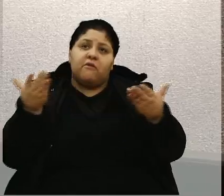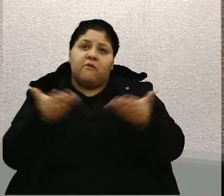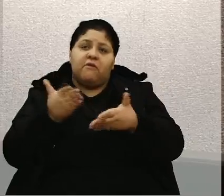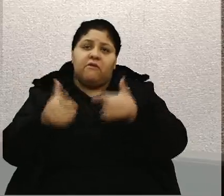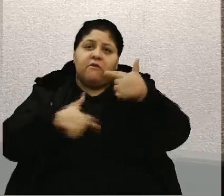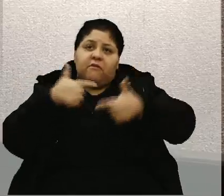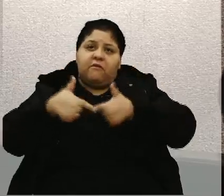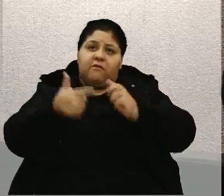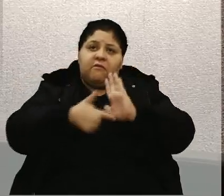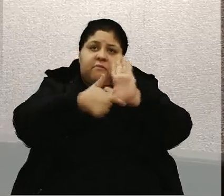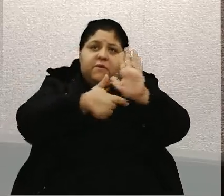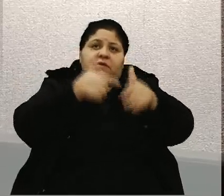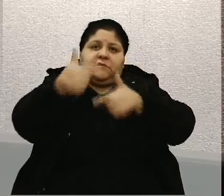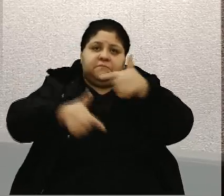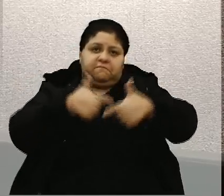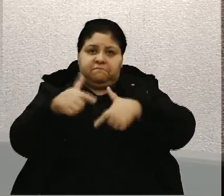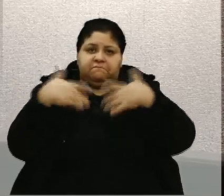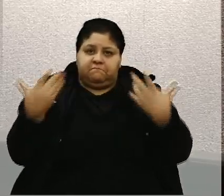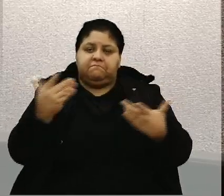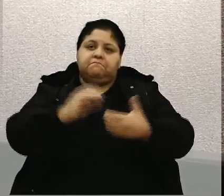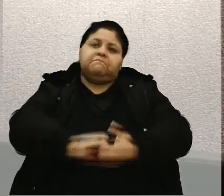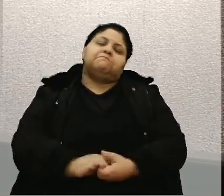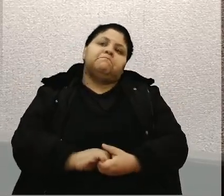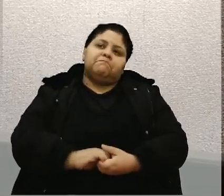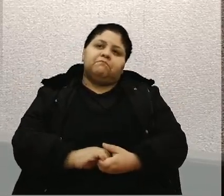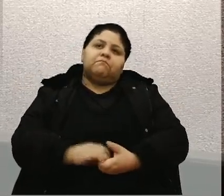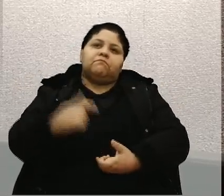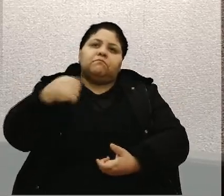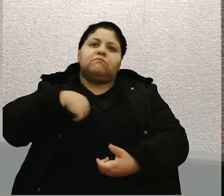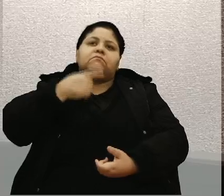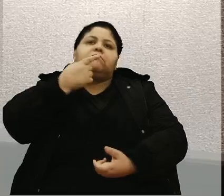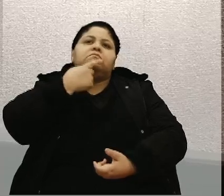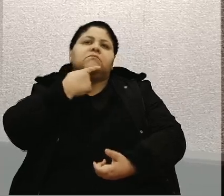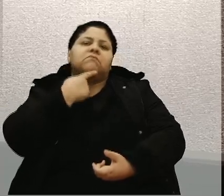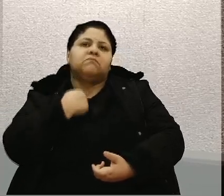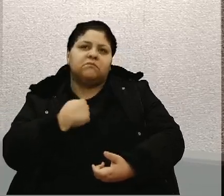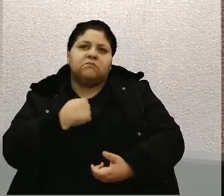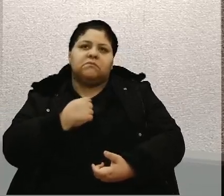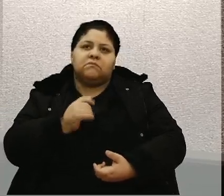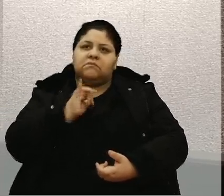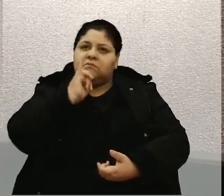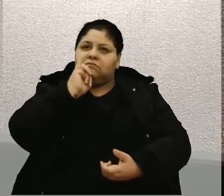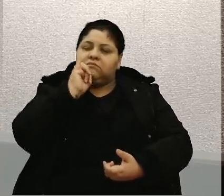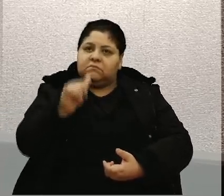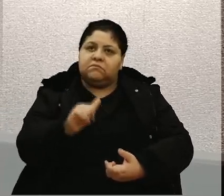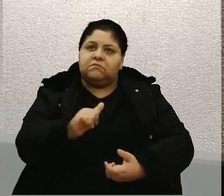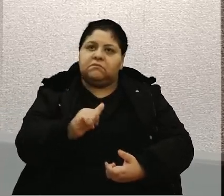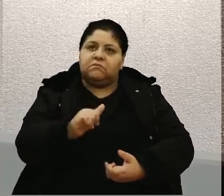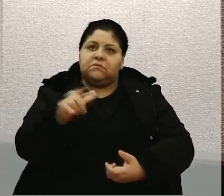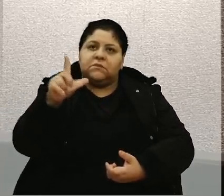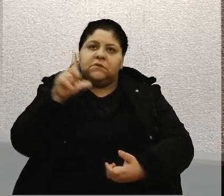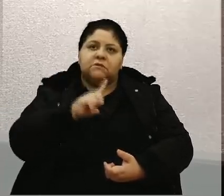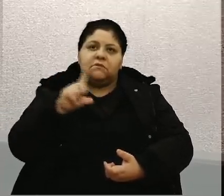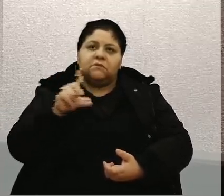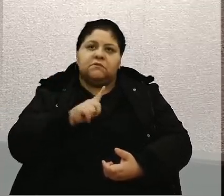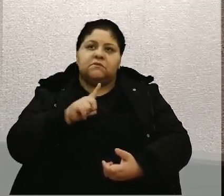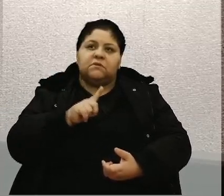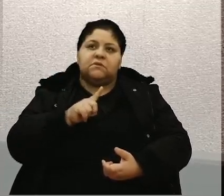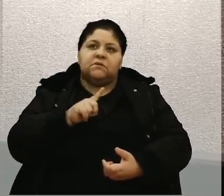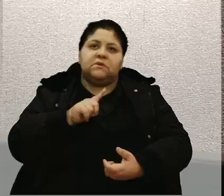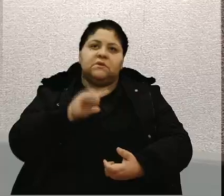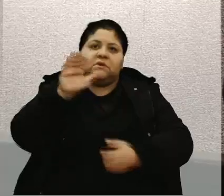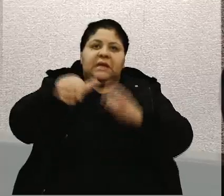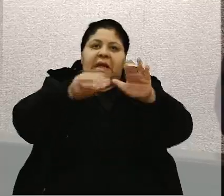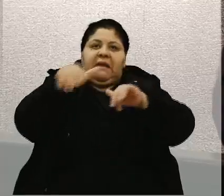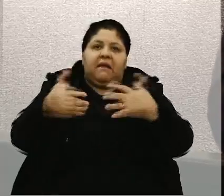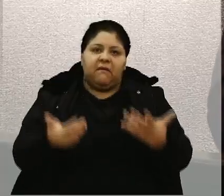trabalhar e apresentar trabalho. Então, eu gosto que assim, ó, quando se vai falar de alguém, não tem que induzir, pode ser, quem sabe,